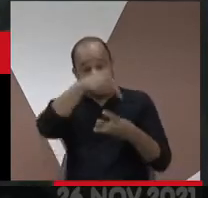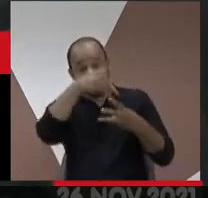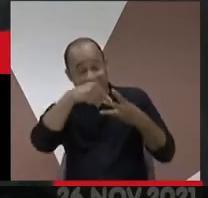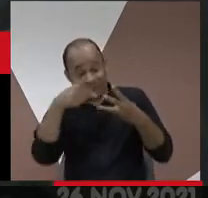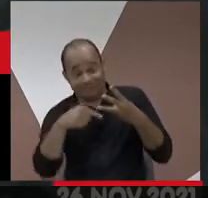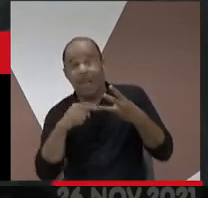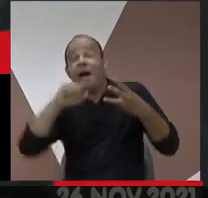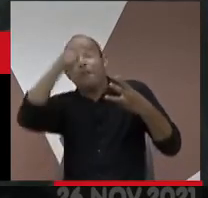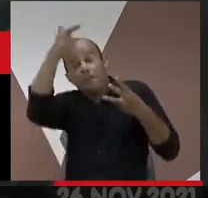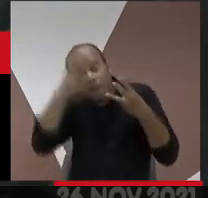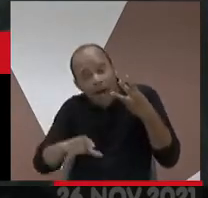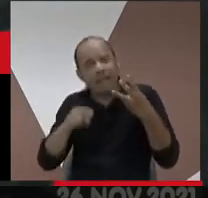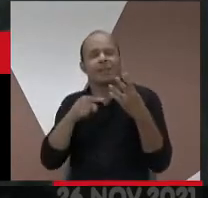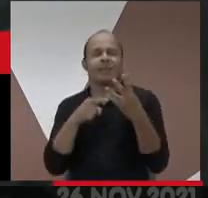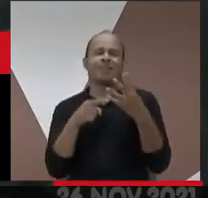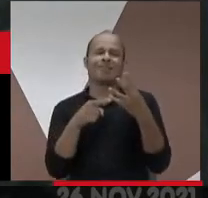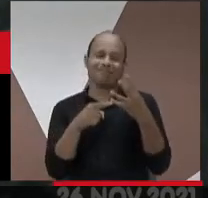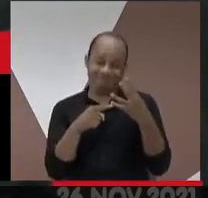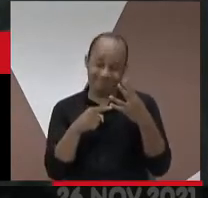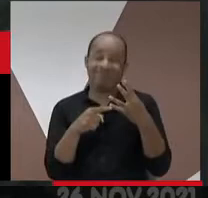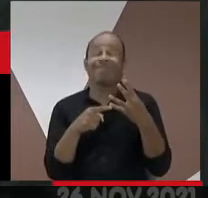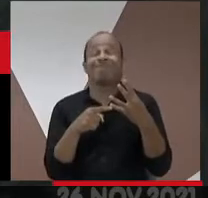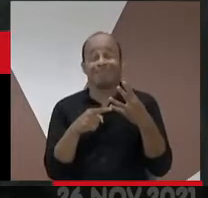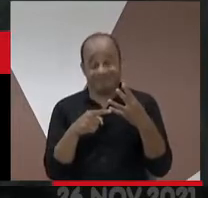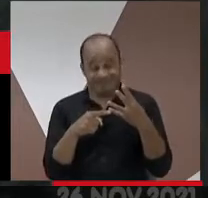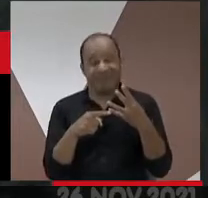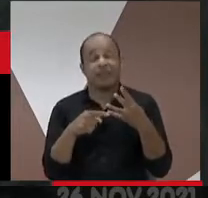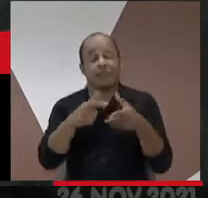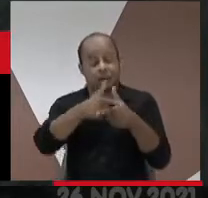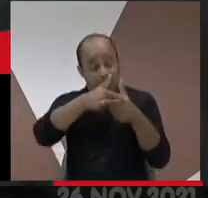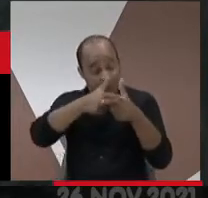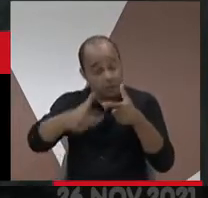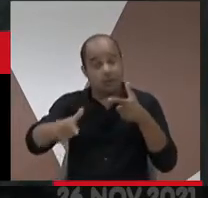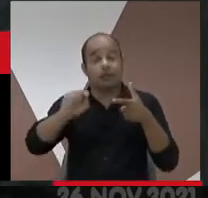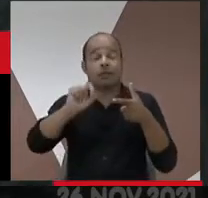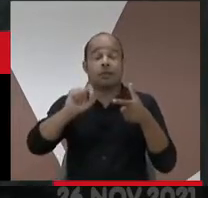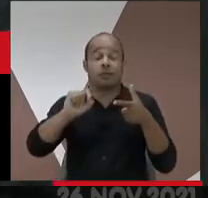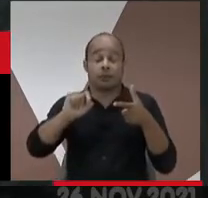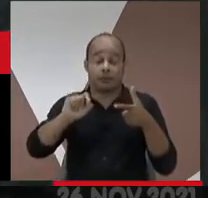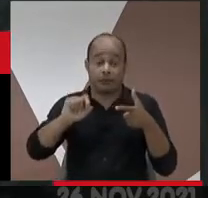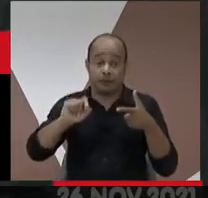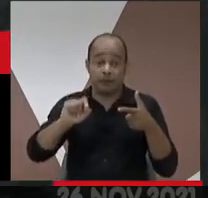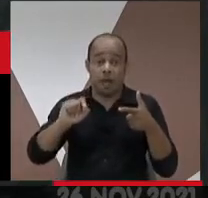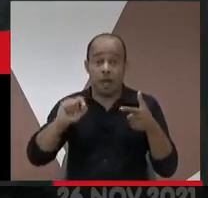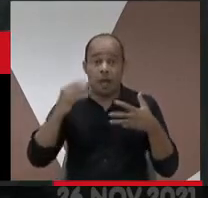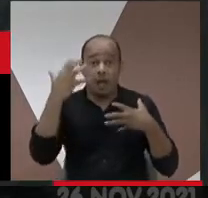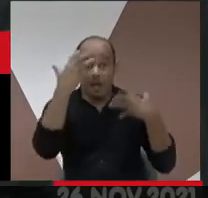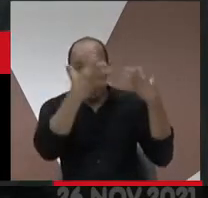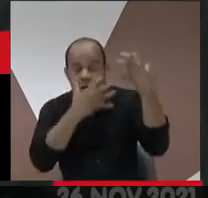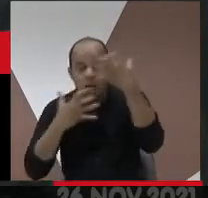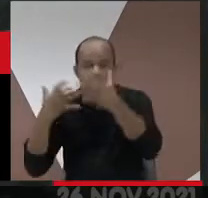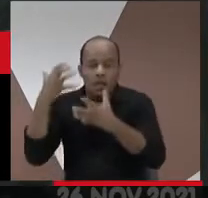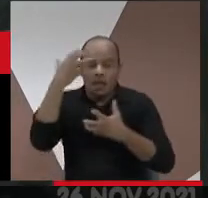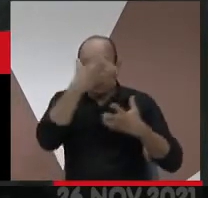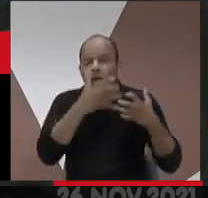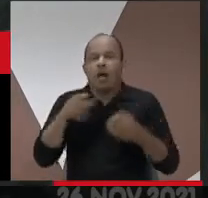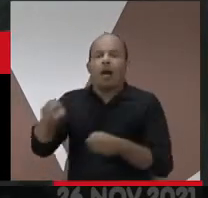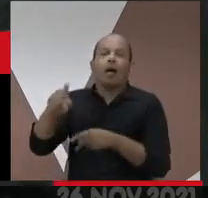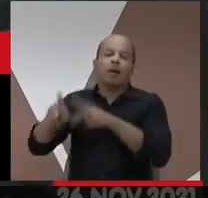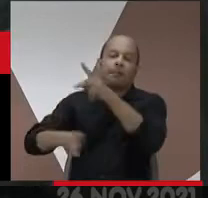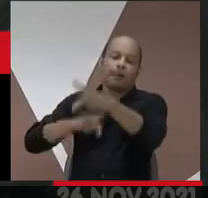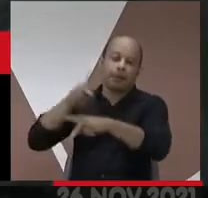Isso traz uma consequência muito grande de integração da cidade, criando verdadeiros